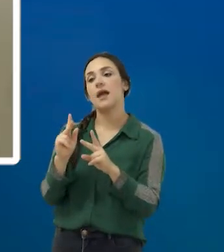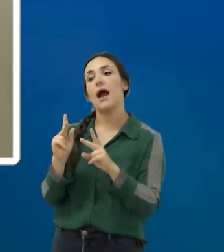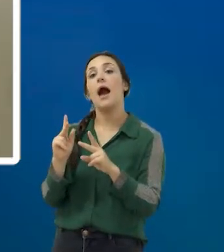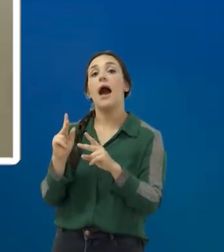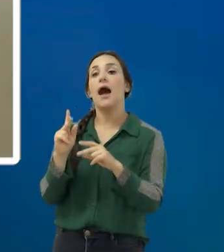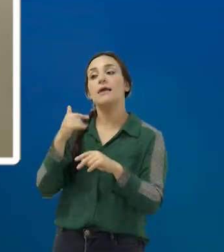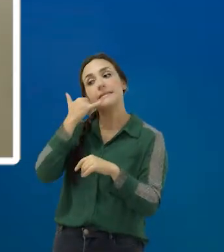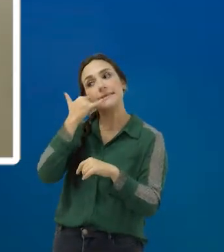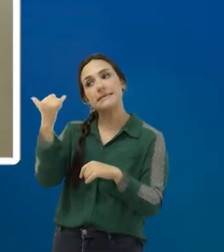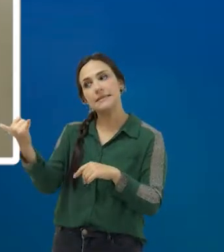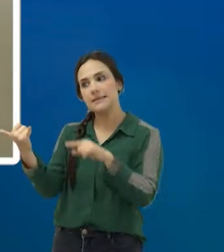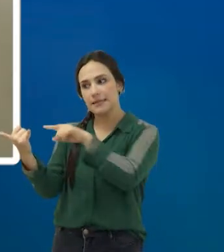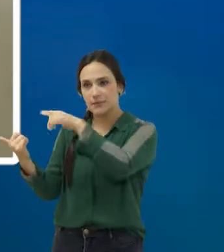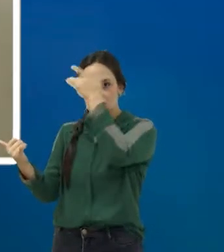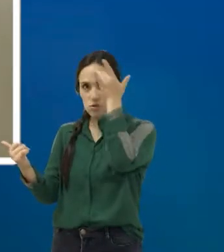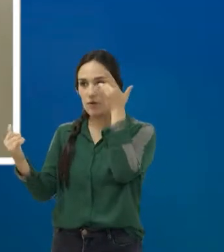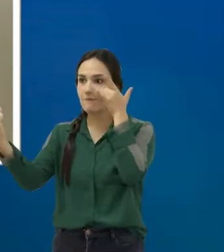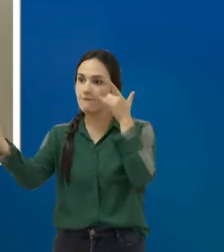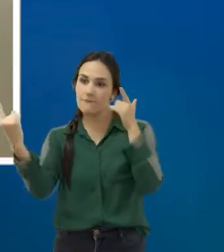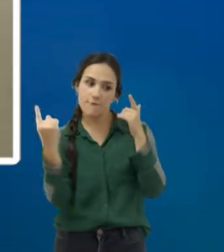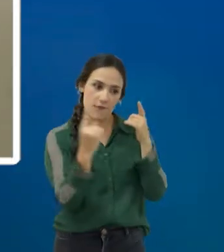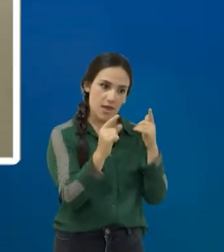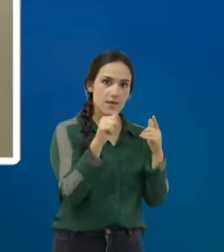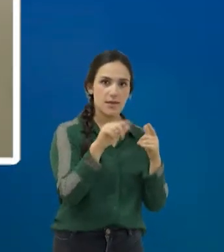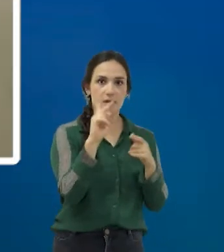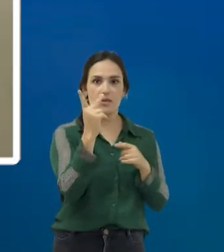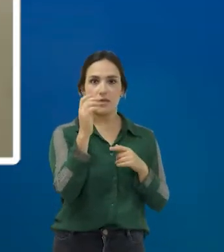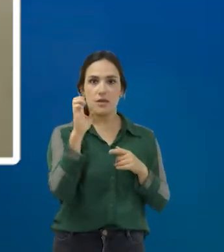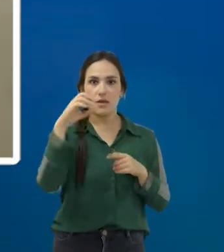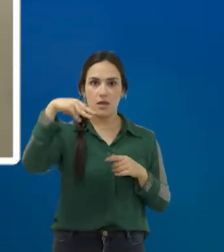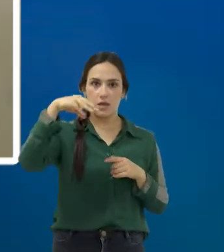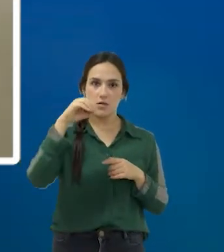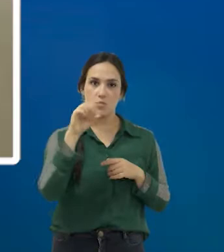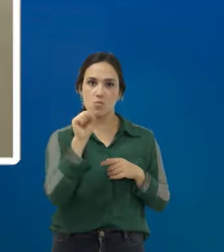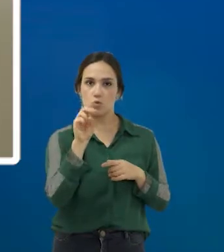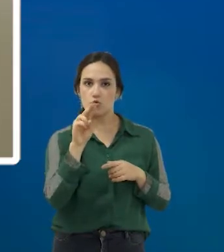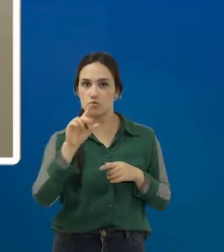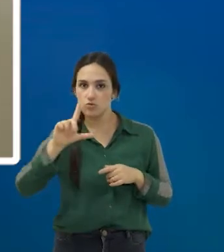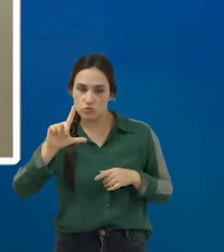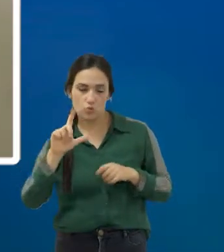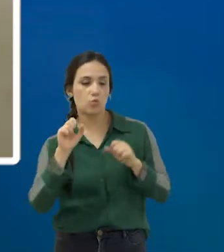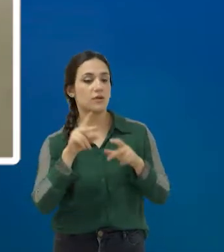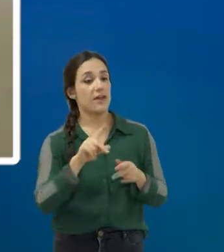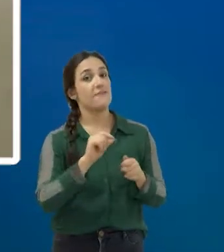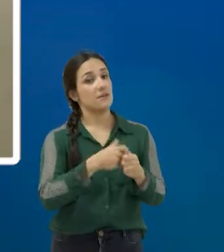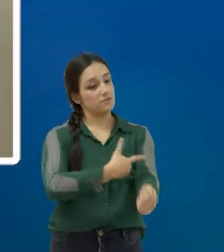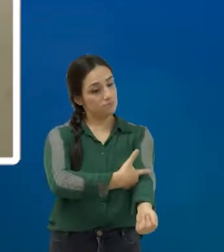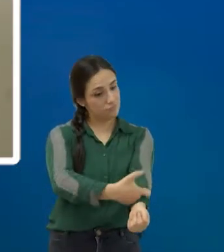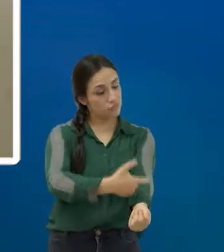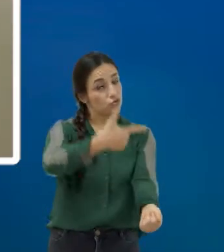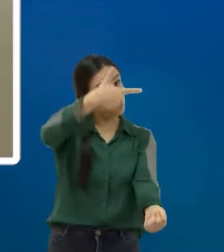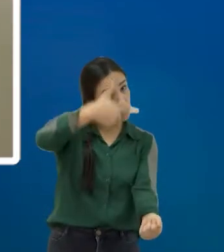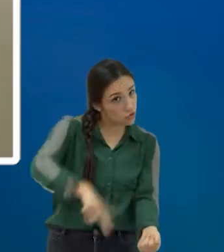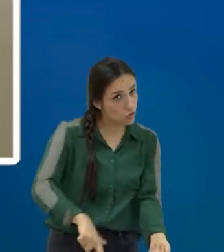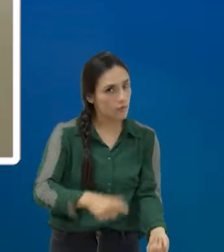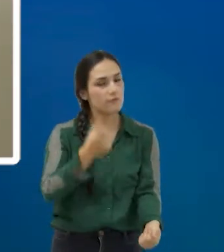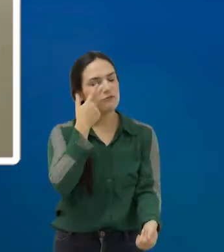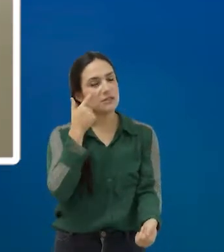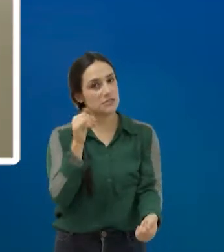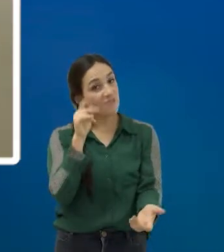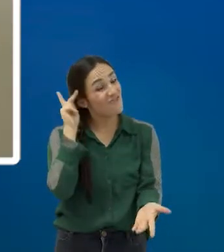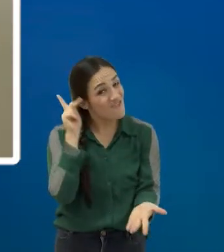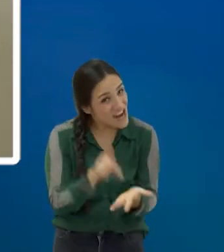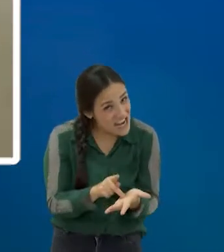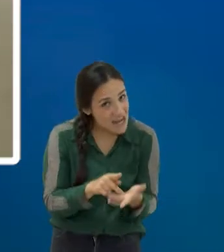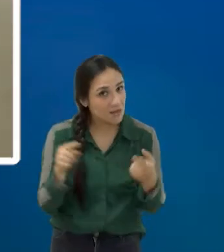doador, ele vem para uma unidade nossa e nós fazemos a coleta e é enviado para o laboratório de novo